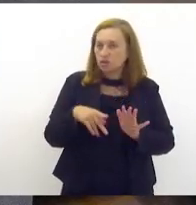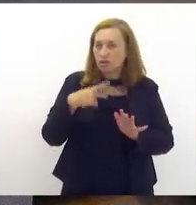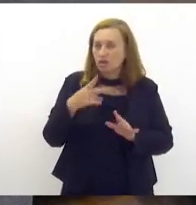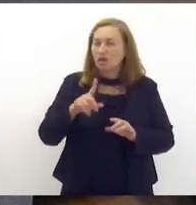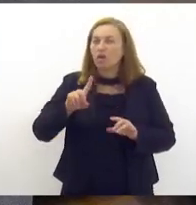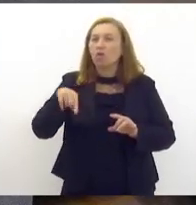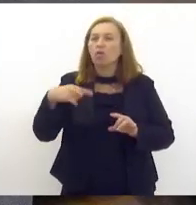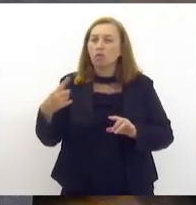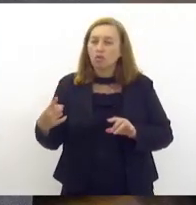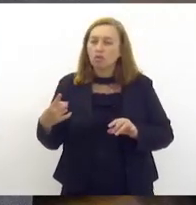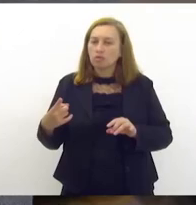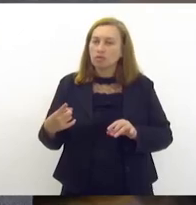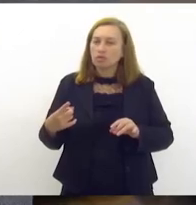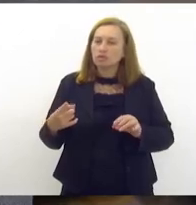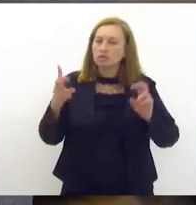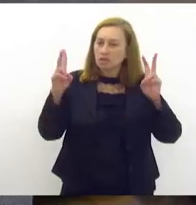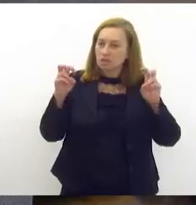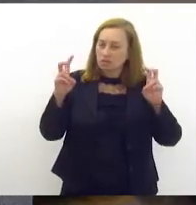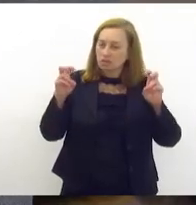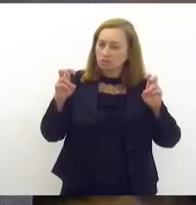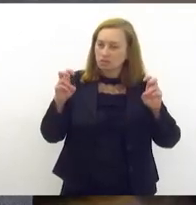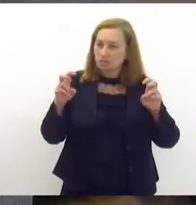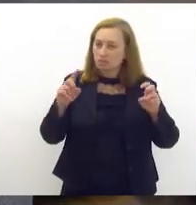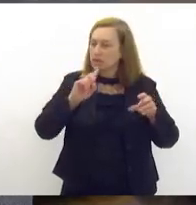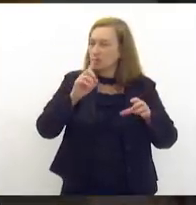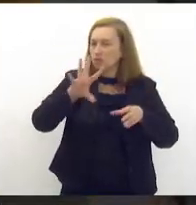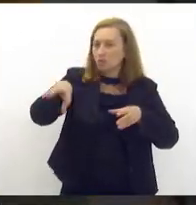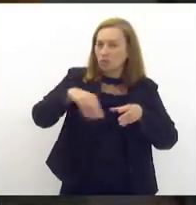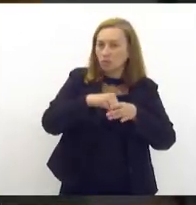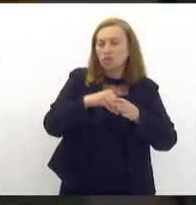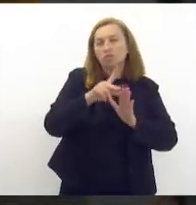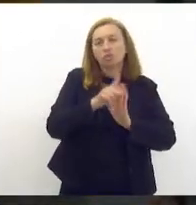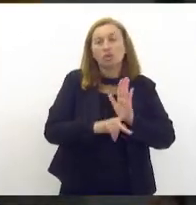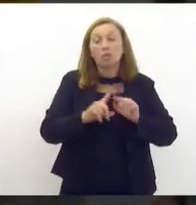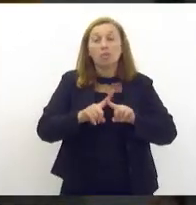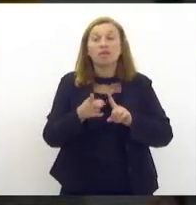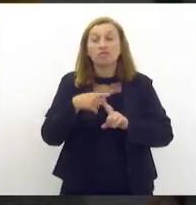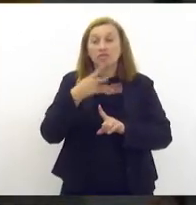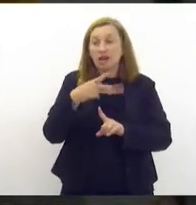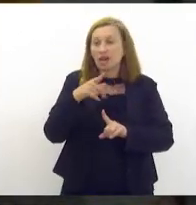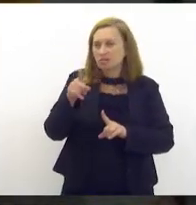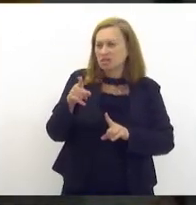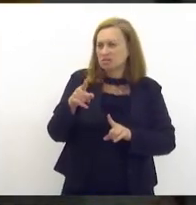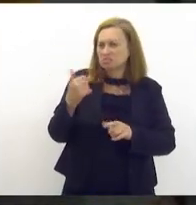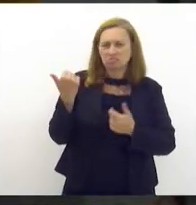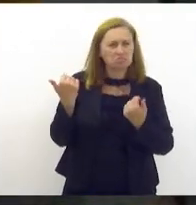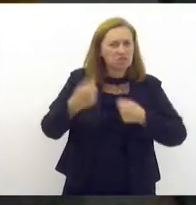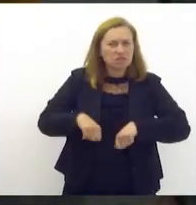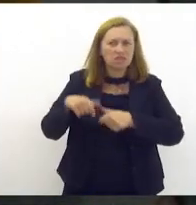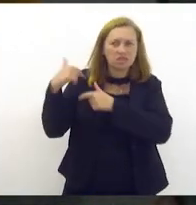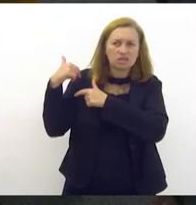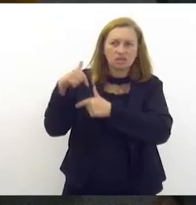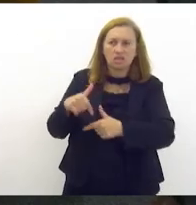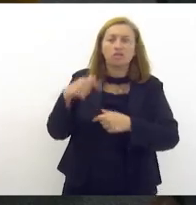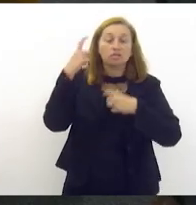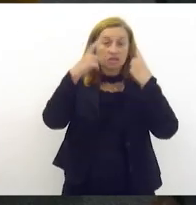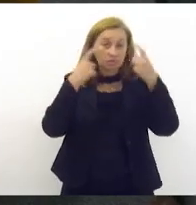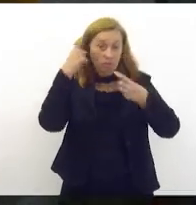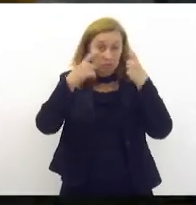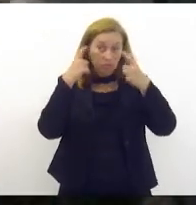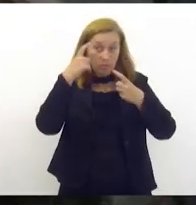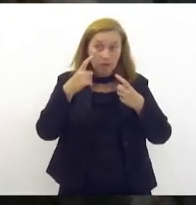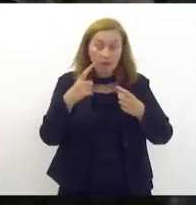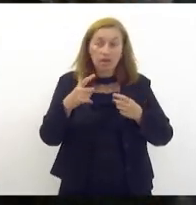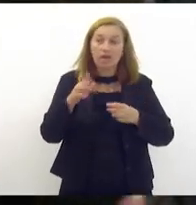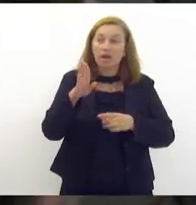pontos que, naturalmente, não tinham nesse projeto. Mas para dizer que você não precisa de ser conservador para se preocupar que